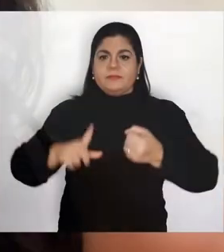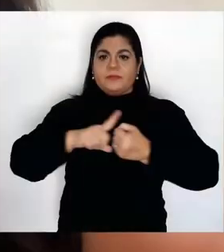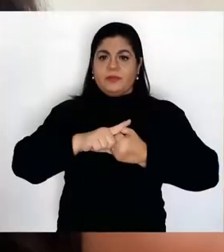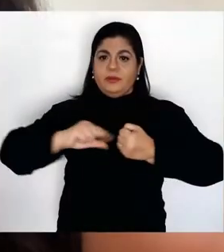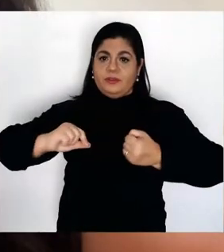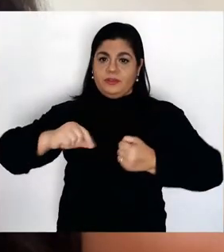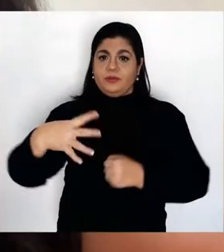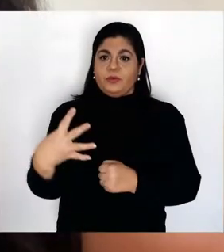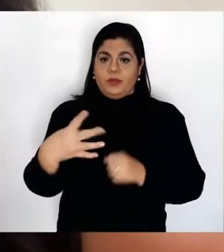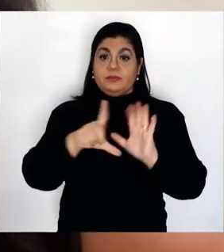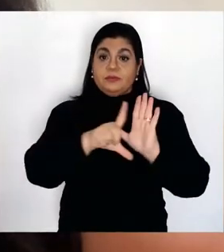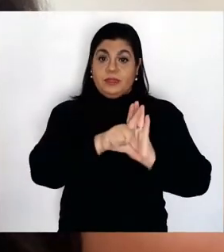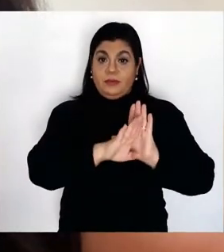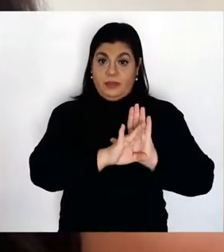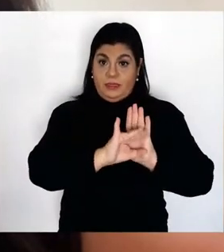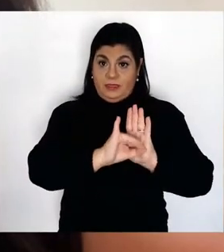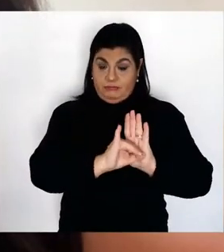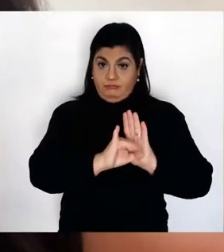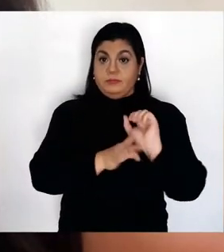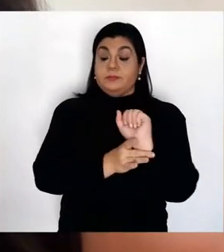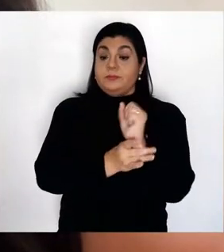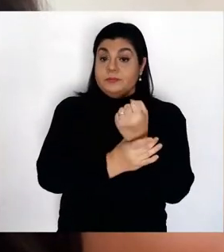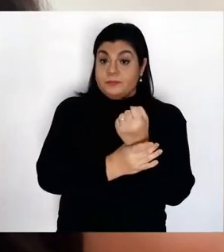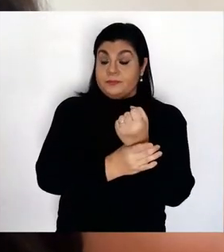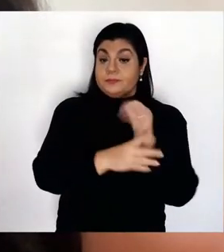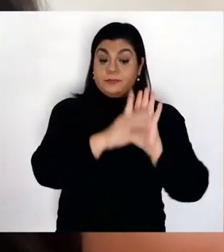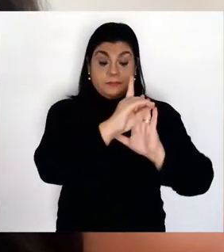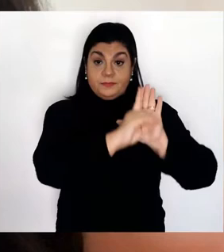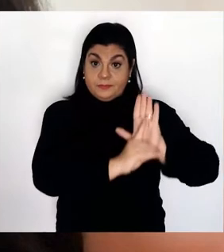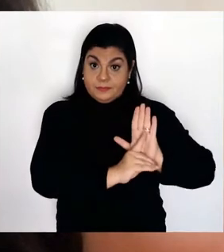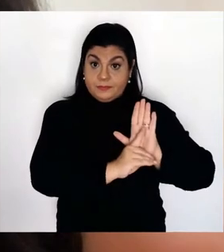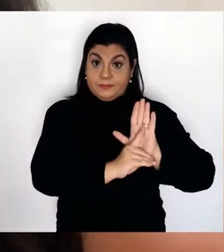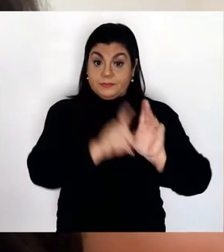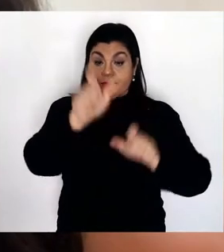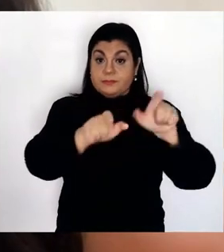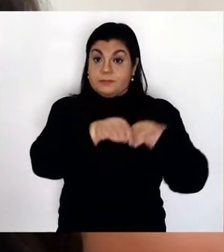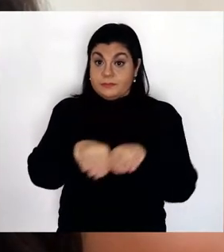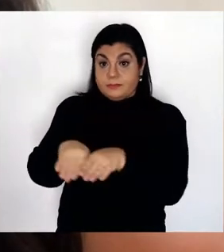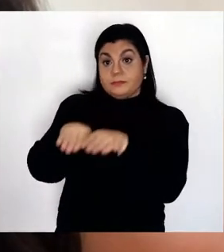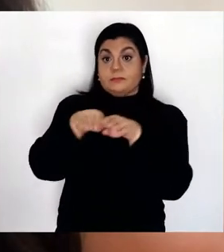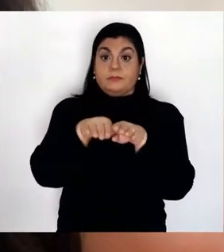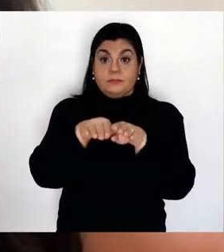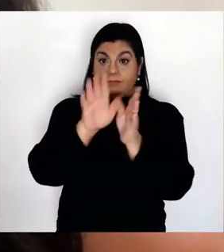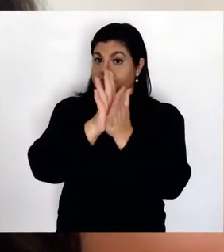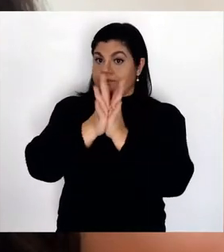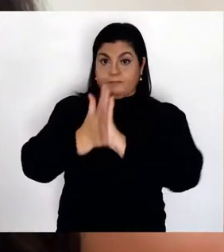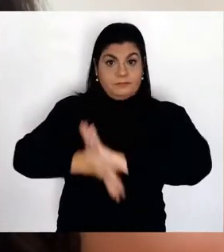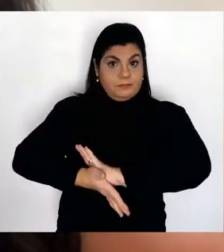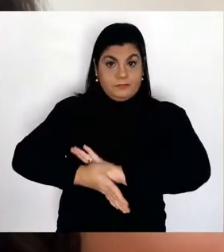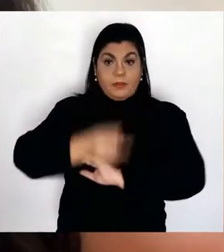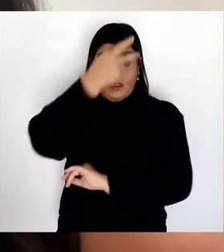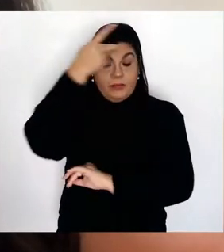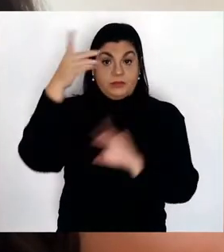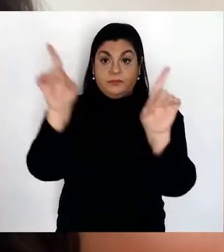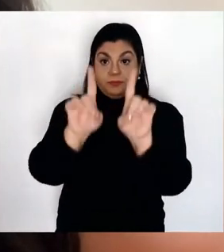O artigo 4 da LBI garante o direito à igualdade e à não discriminação a